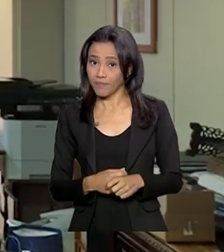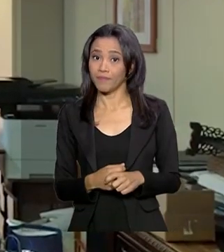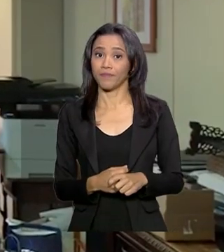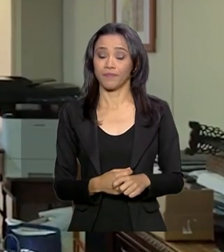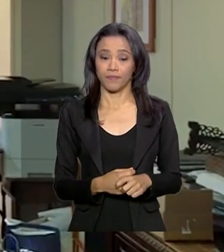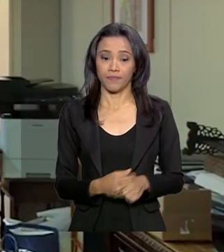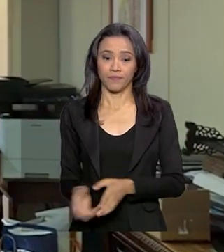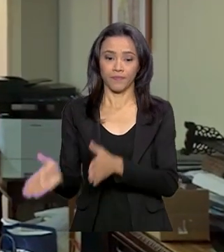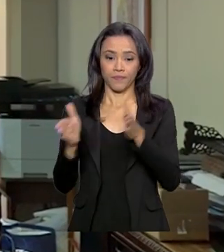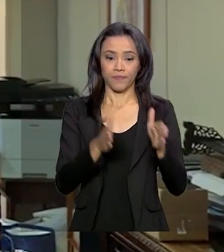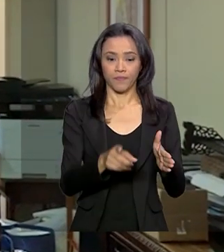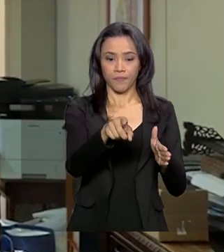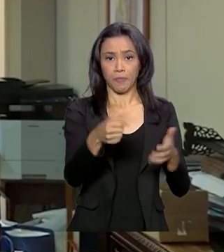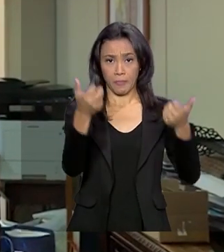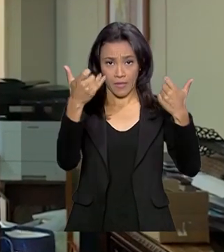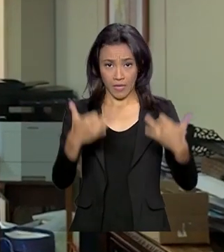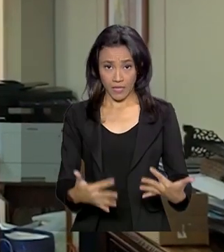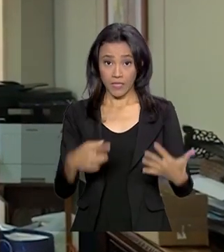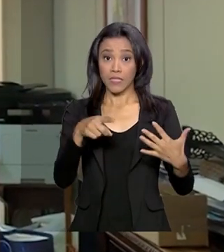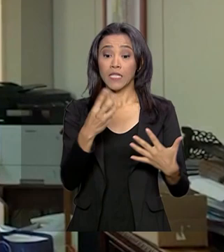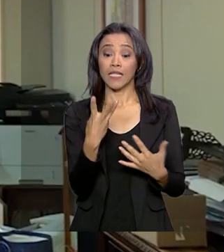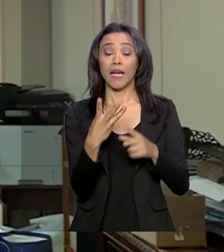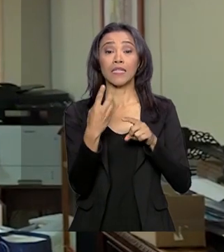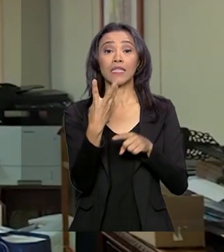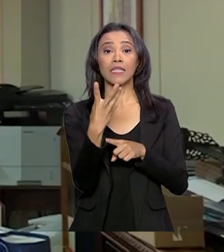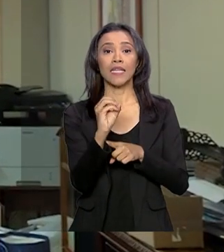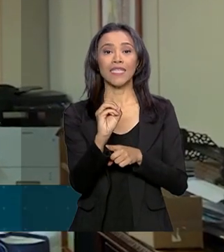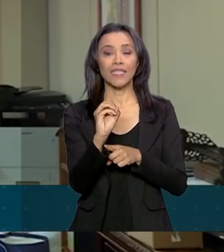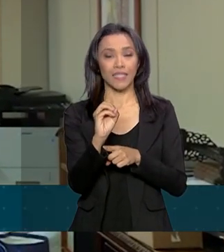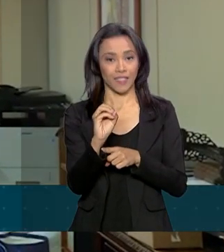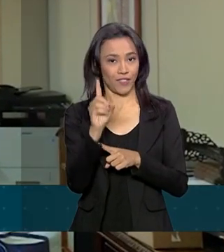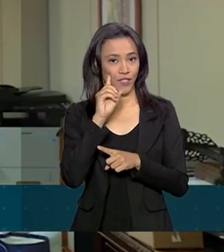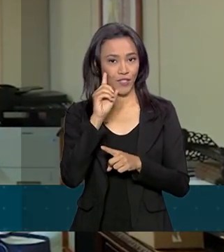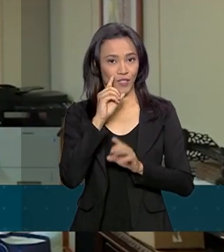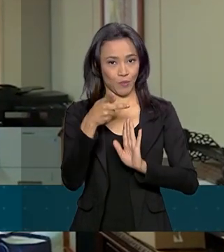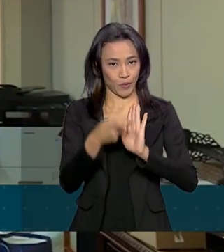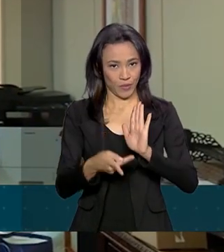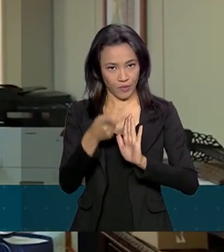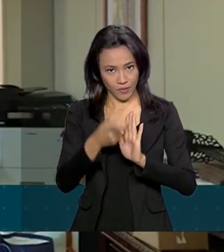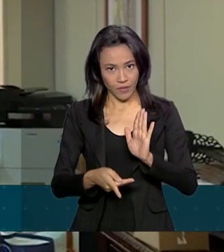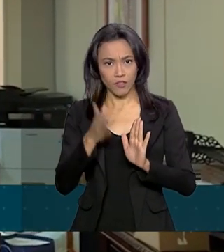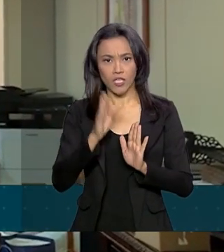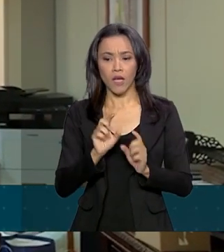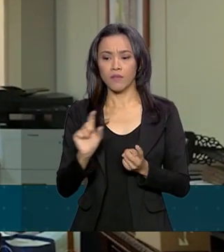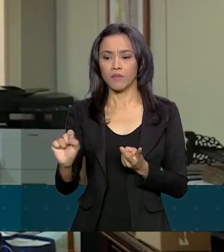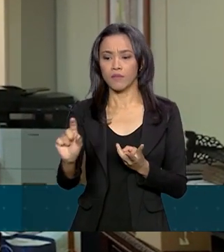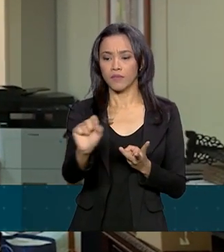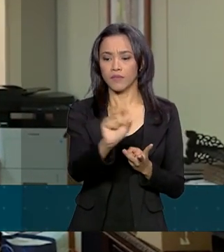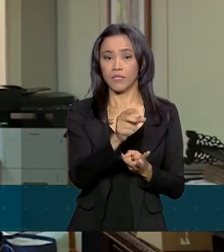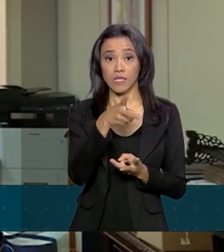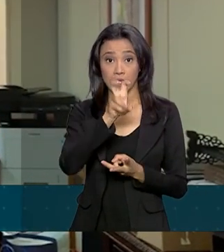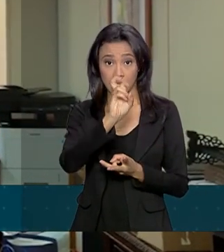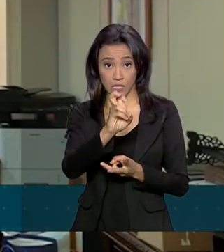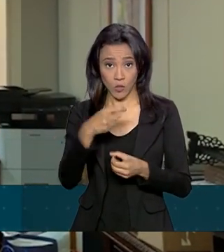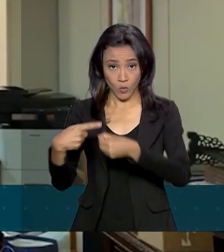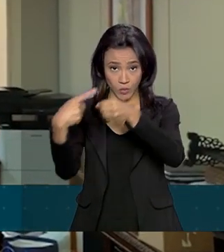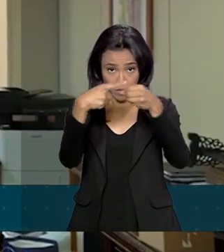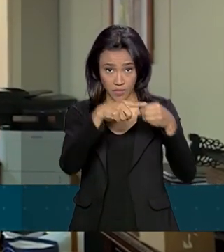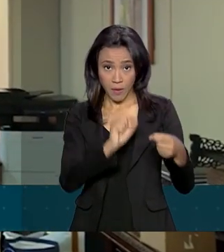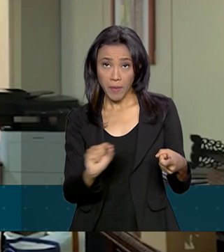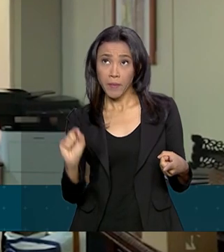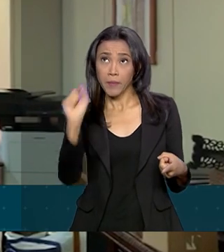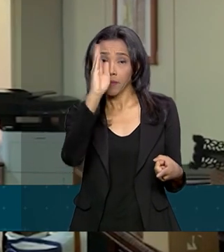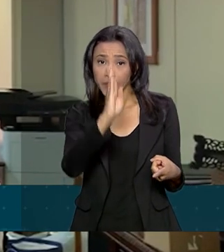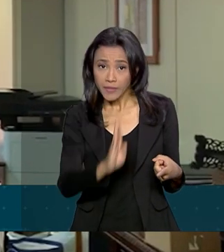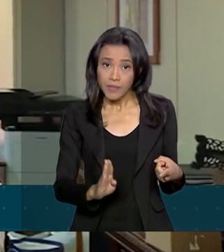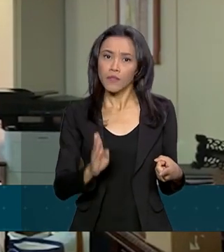O Em Frente Brasil completa 30 dias, foram cinco municípios escolhidos em cada região do país e